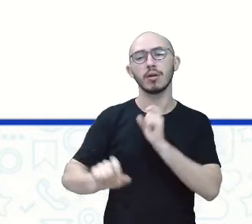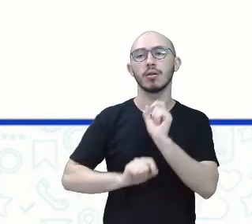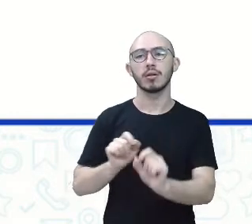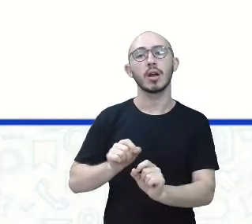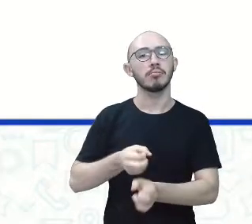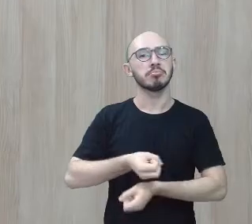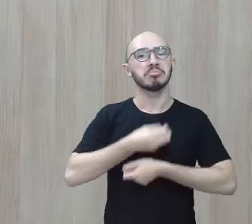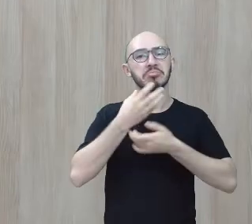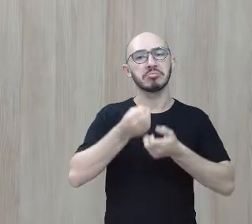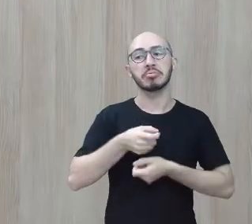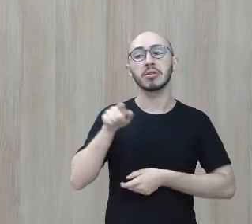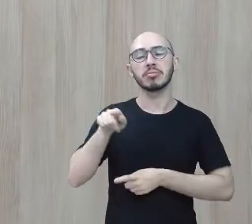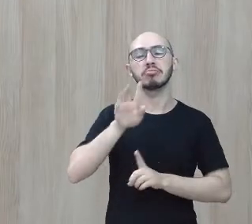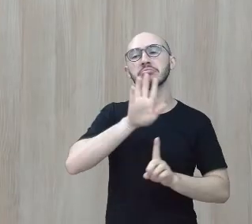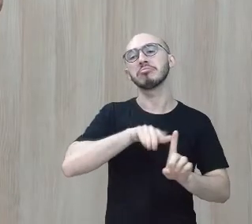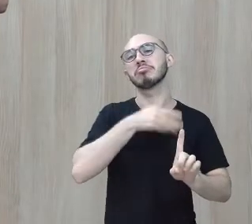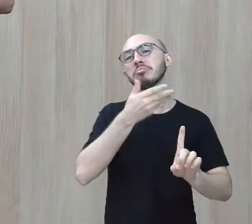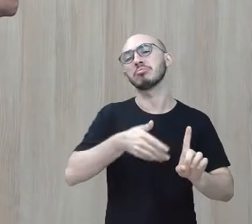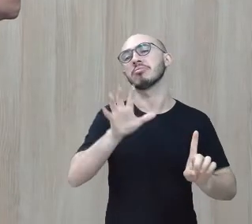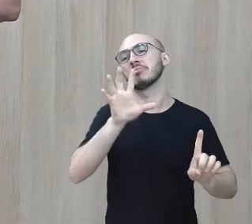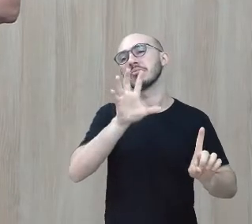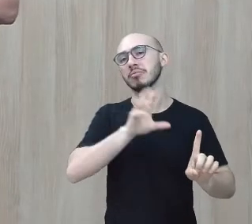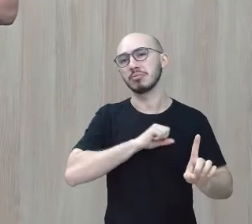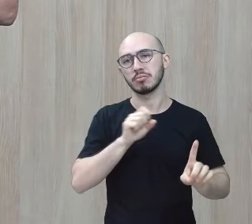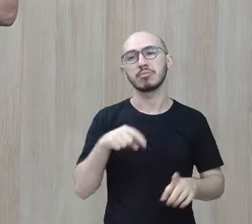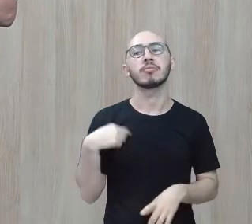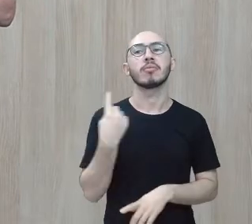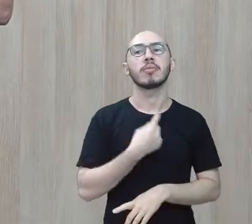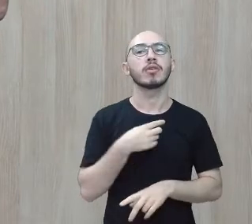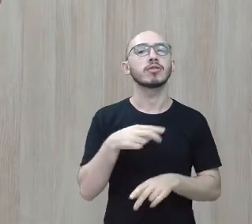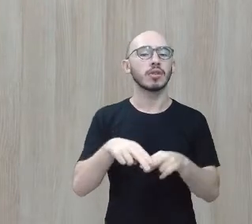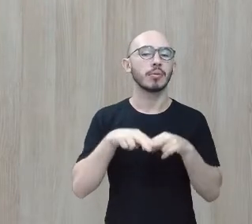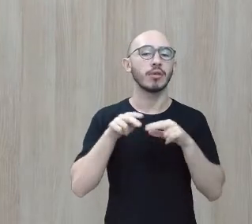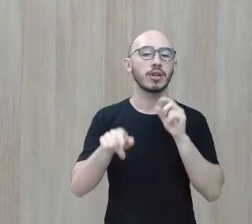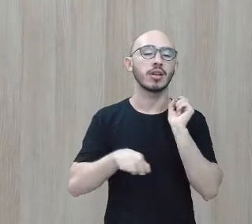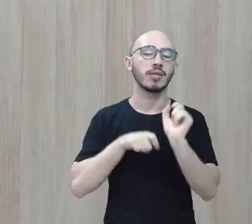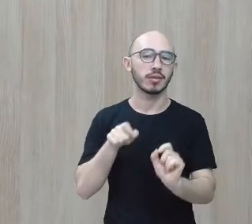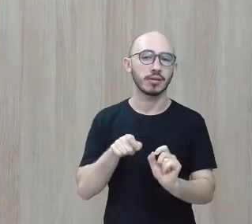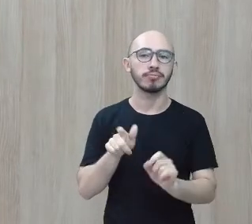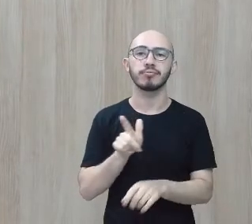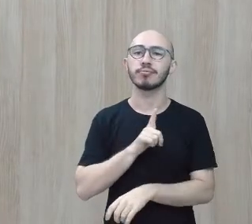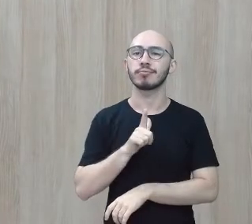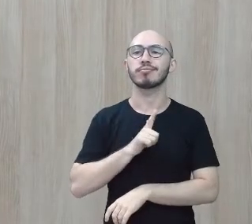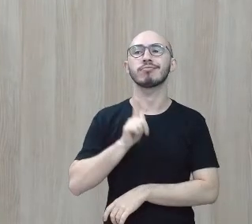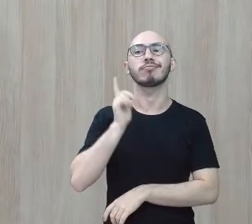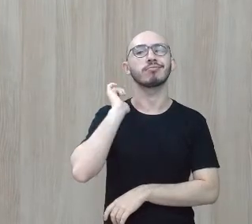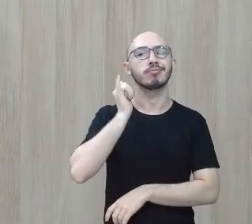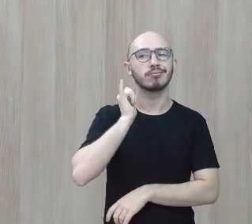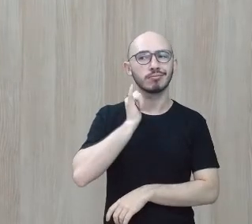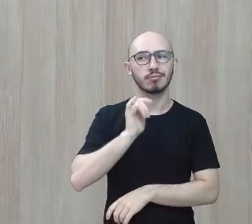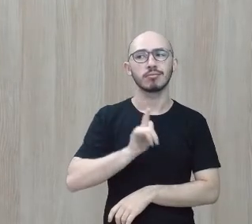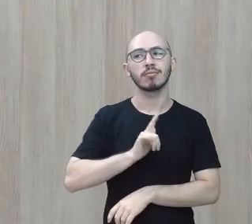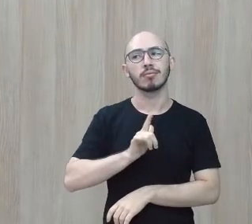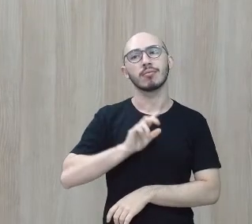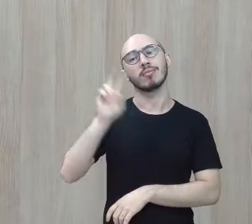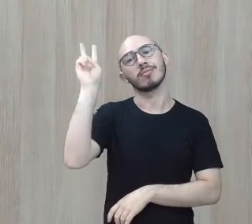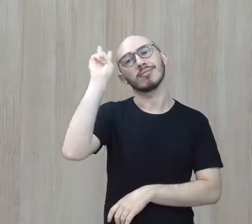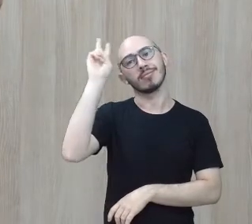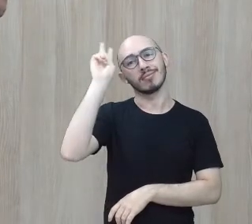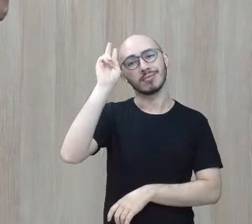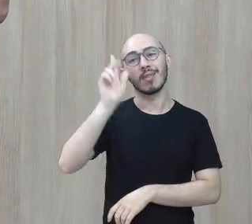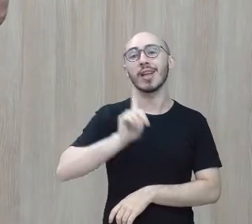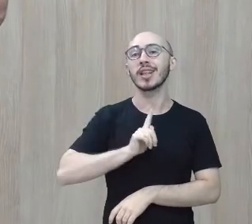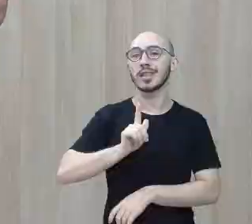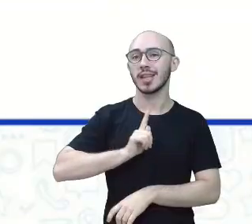amadíssimo por nós, porque ele tem uma história, tem uma